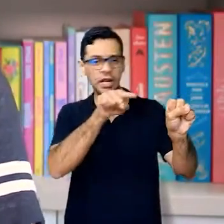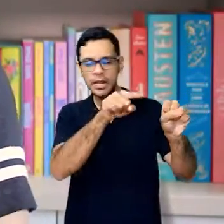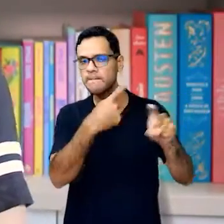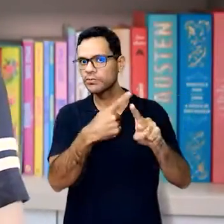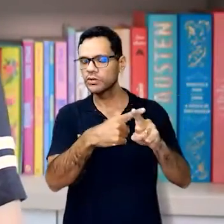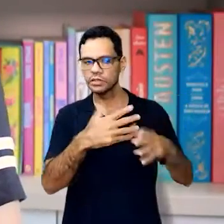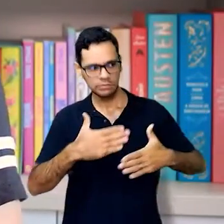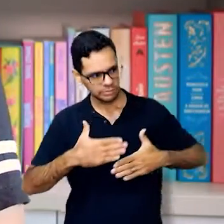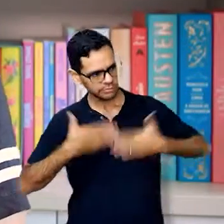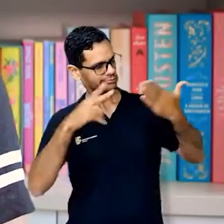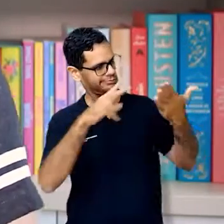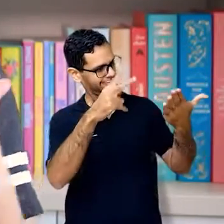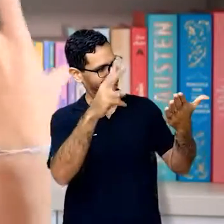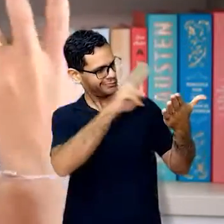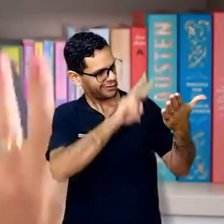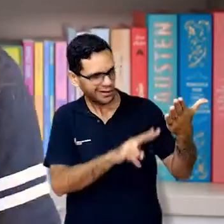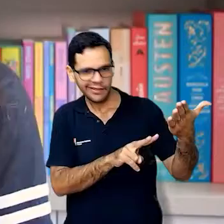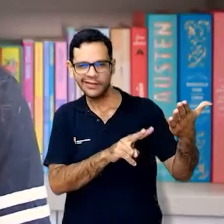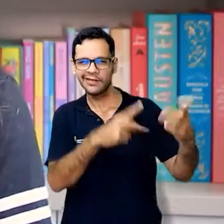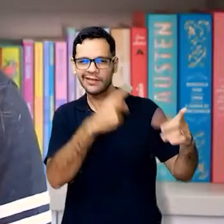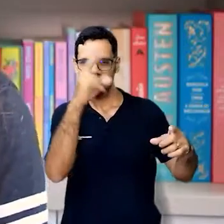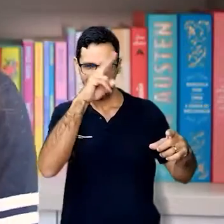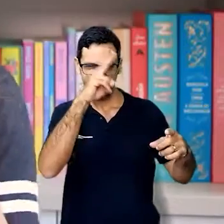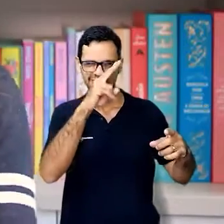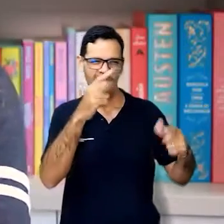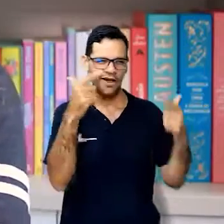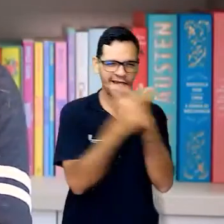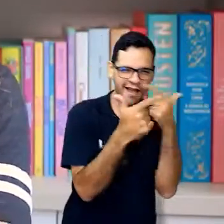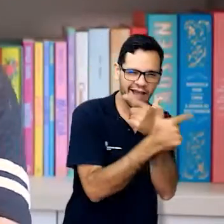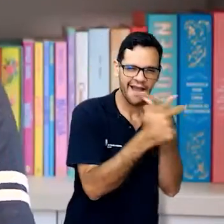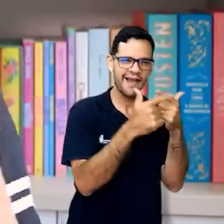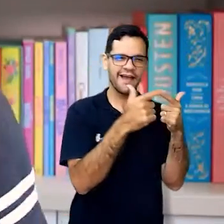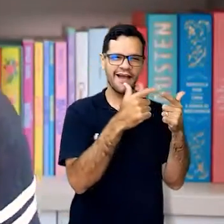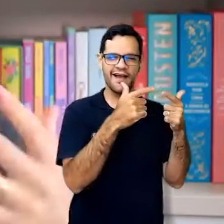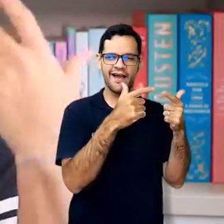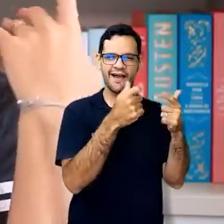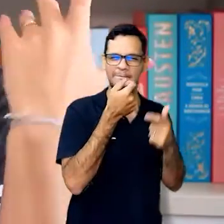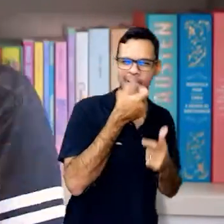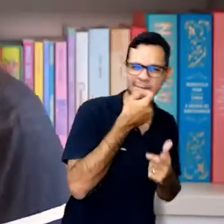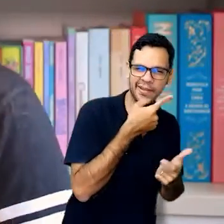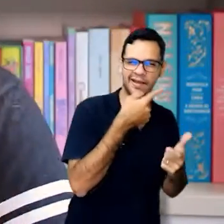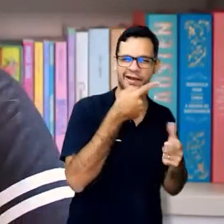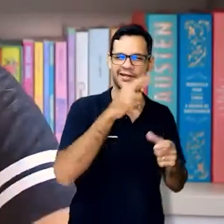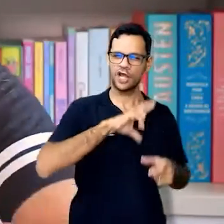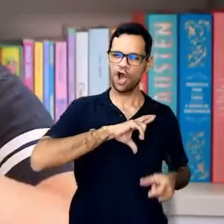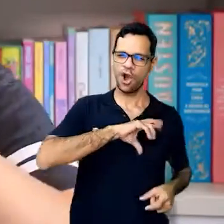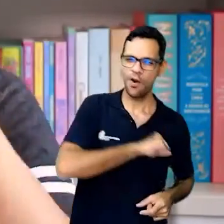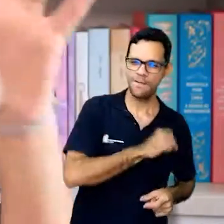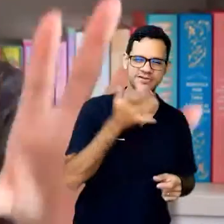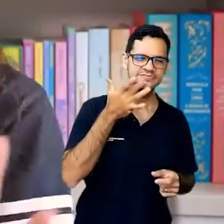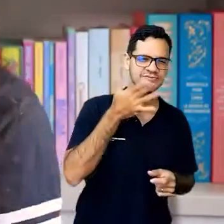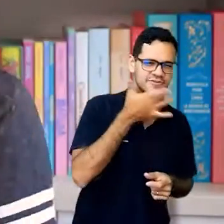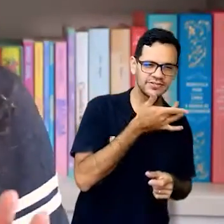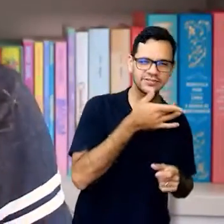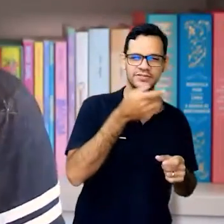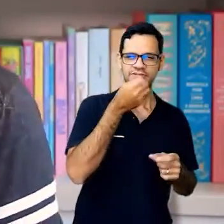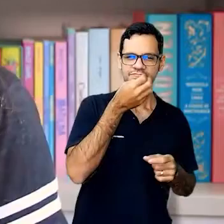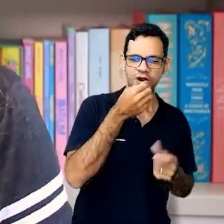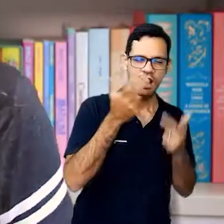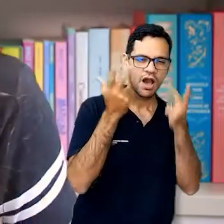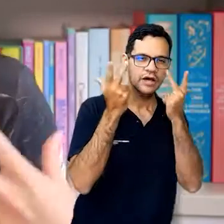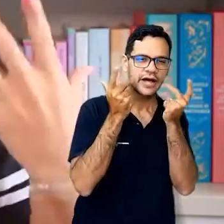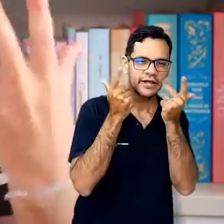foi muito legal, porque, assim, eu me surpreendi muito com a história, apesar de ser uma história bem humorada, pra dar risada, com um romance ali bem